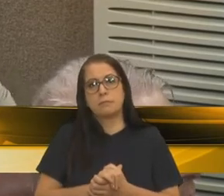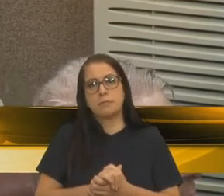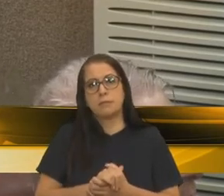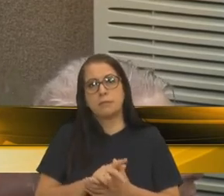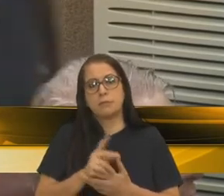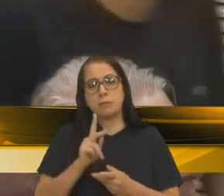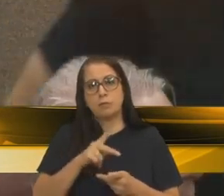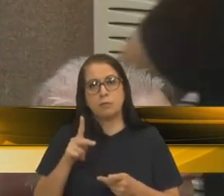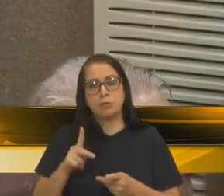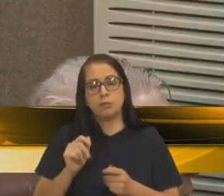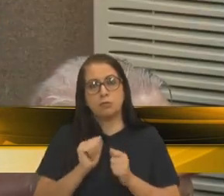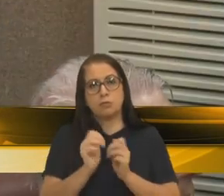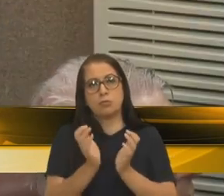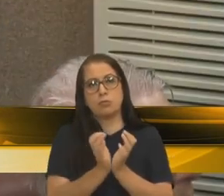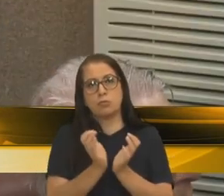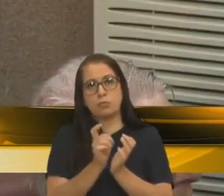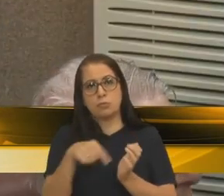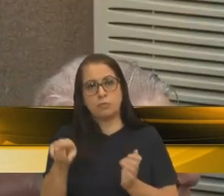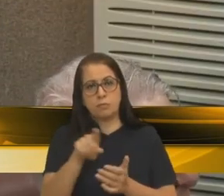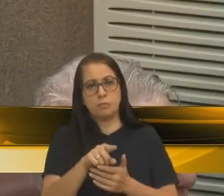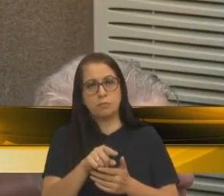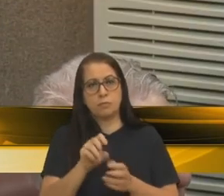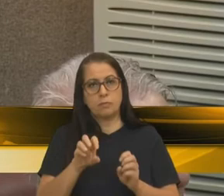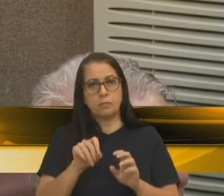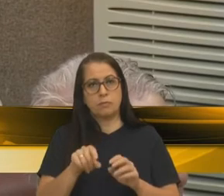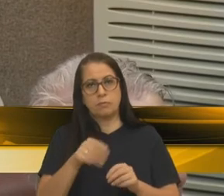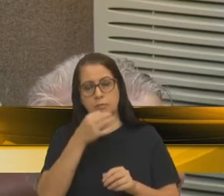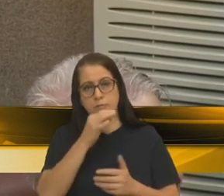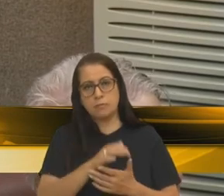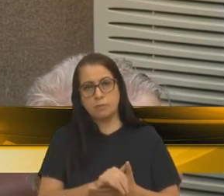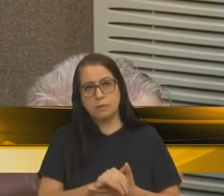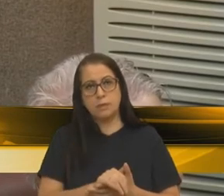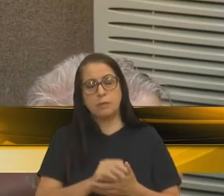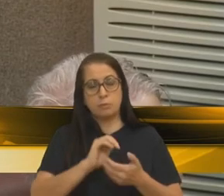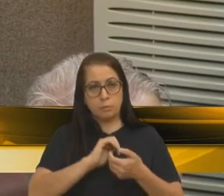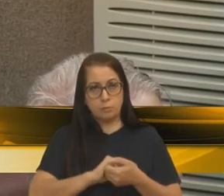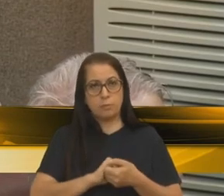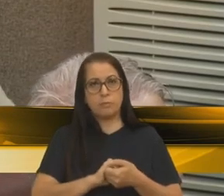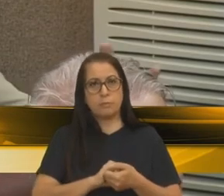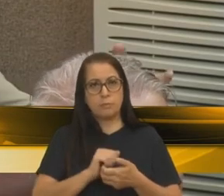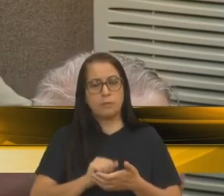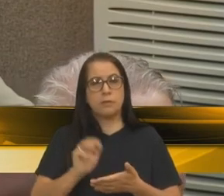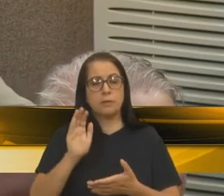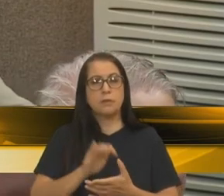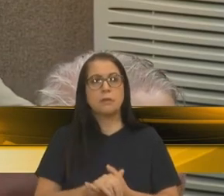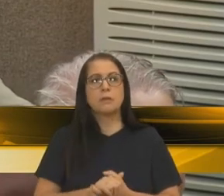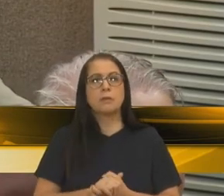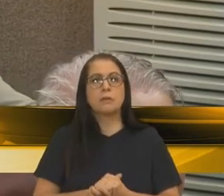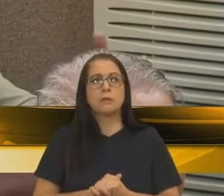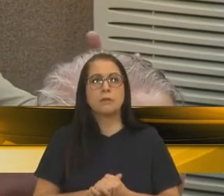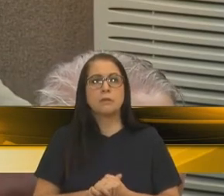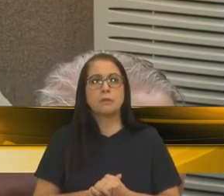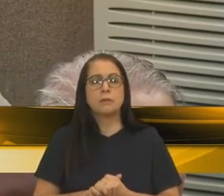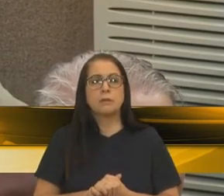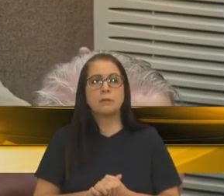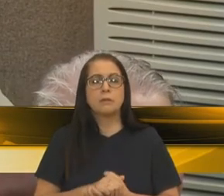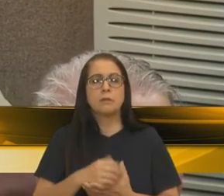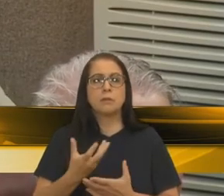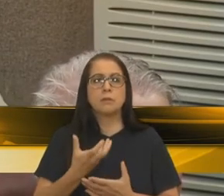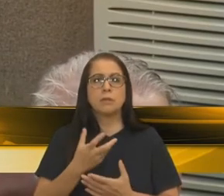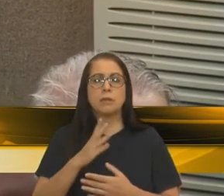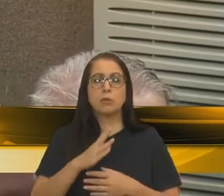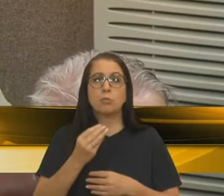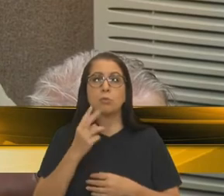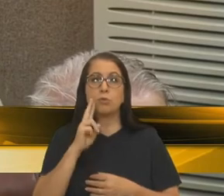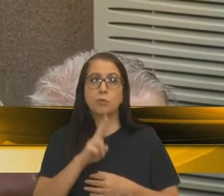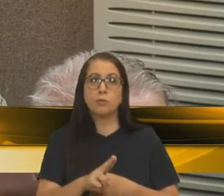os professores da rede de ensino de Caxias. Então, lhe cumprimentar. Na sequência, uma declaração de líder PRB. Eu quero muito